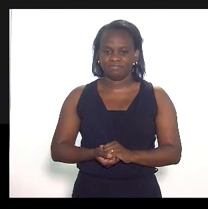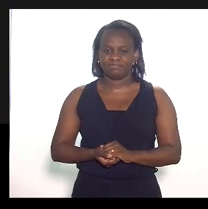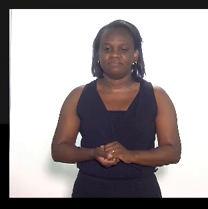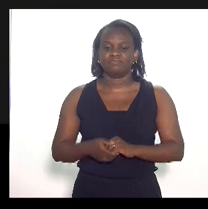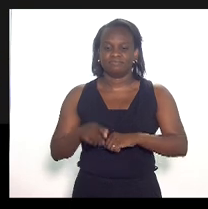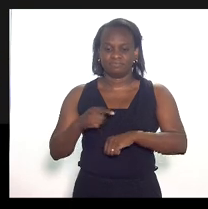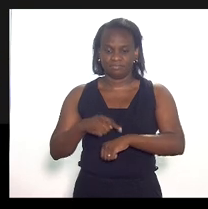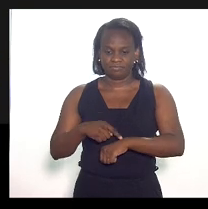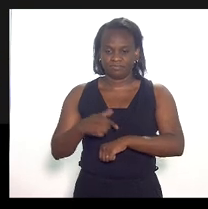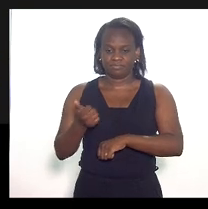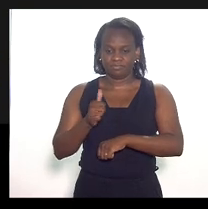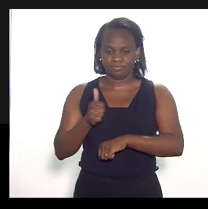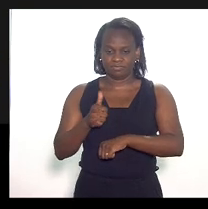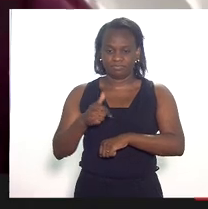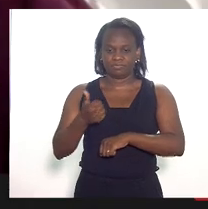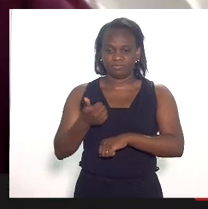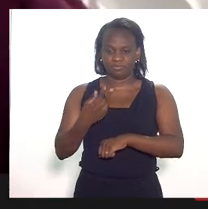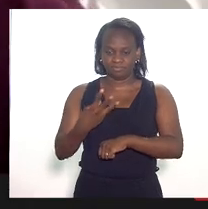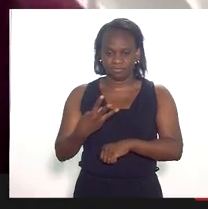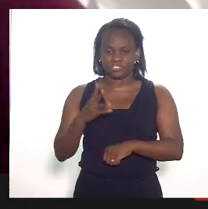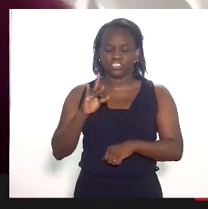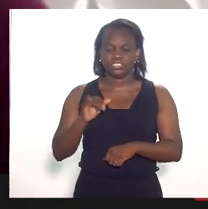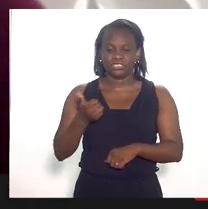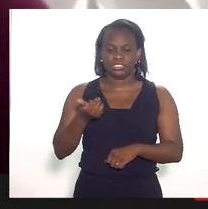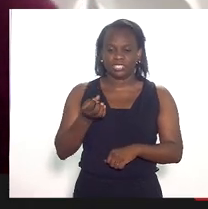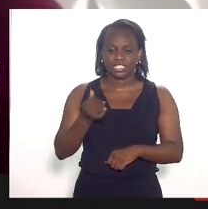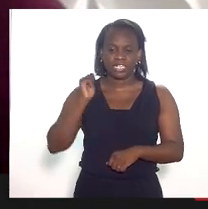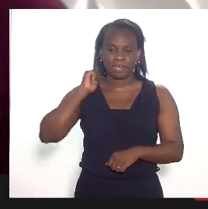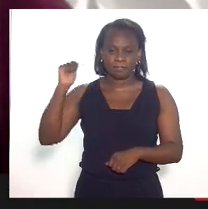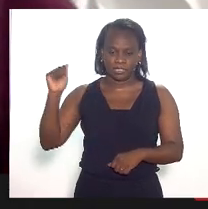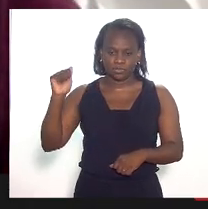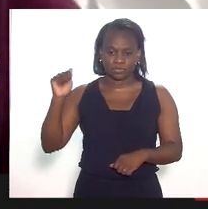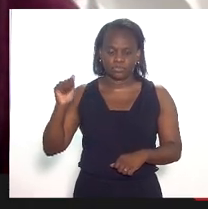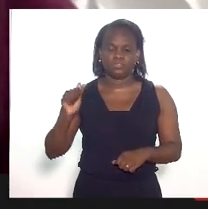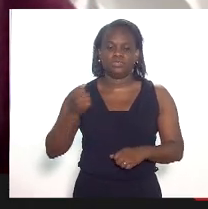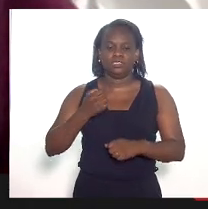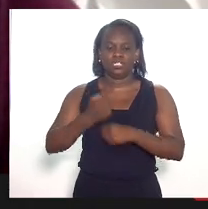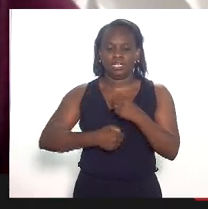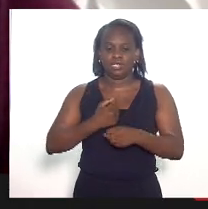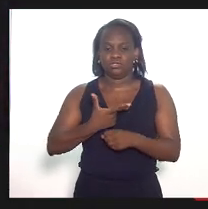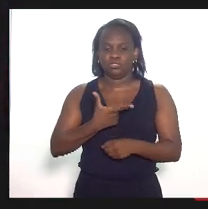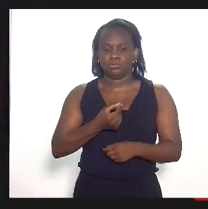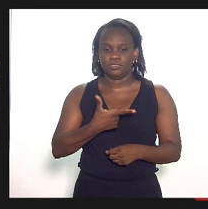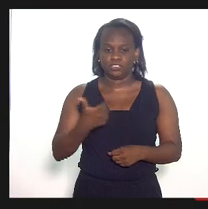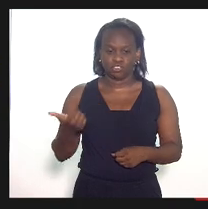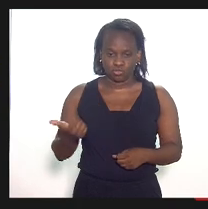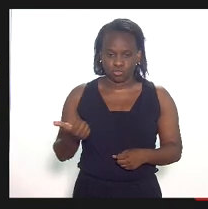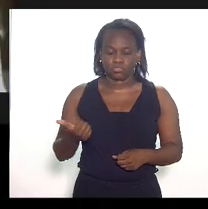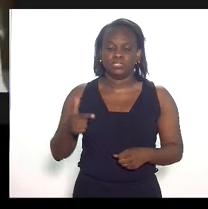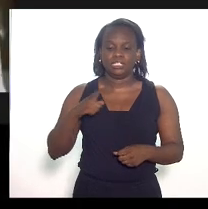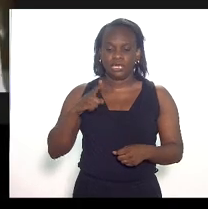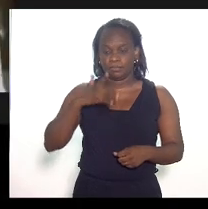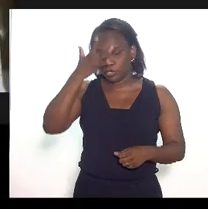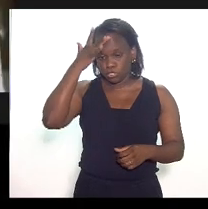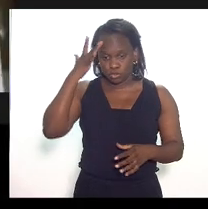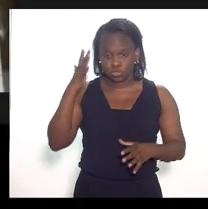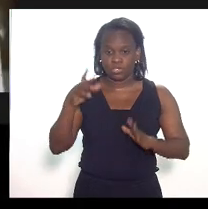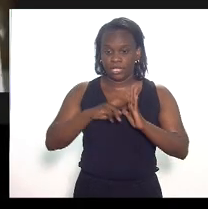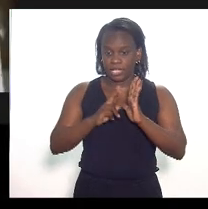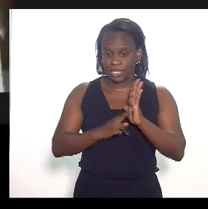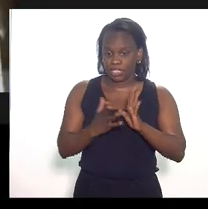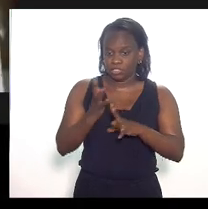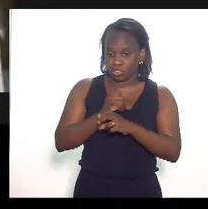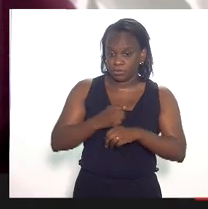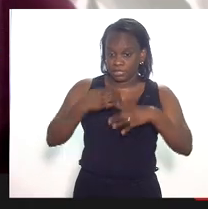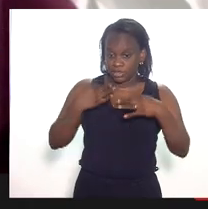Às 11 horas e 13 minutos do dia 16 de abril de 2021, havendo o número regimental e com